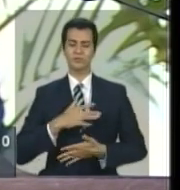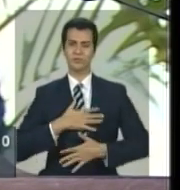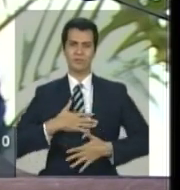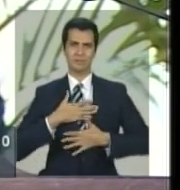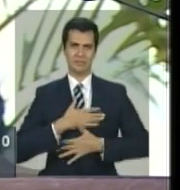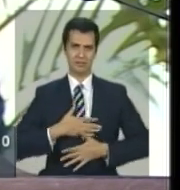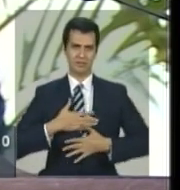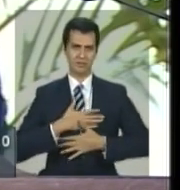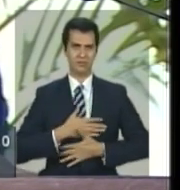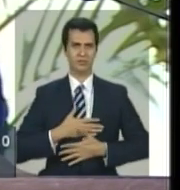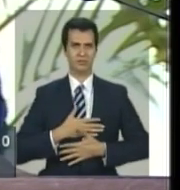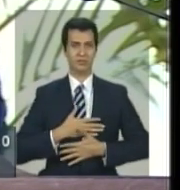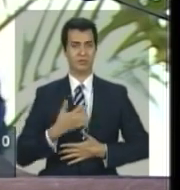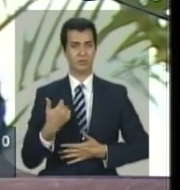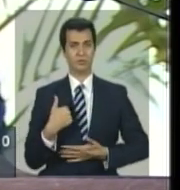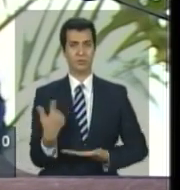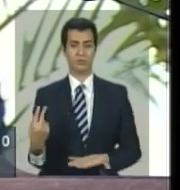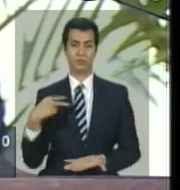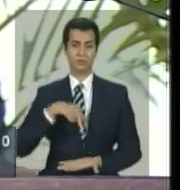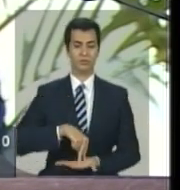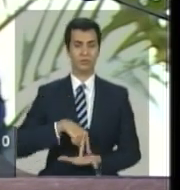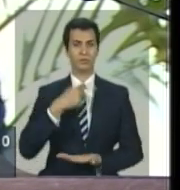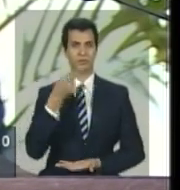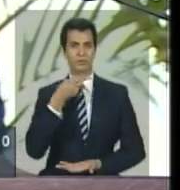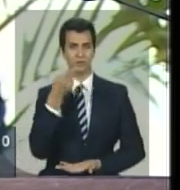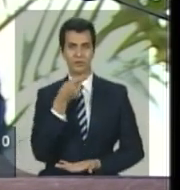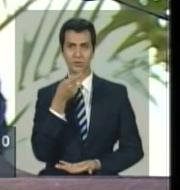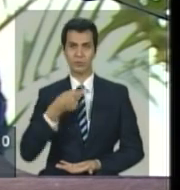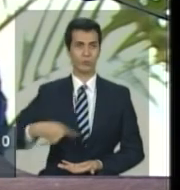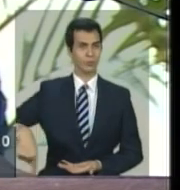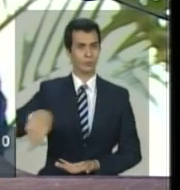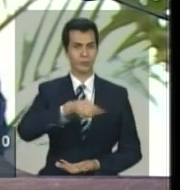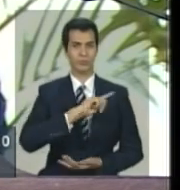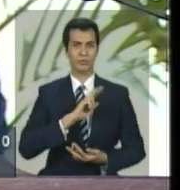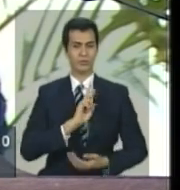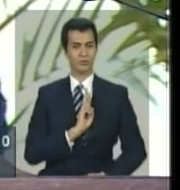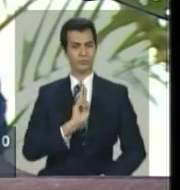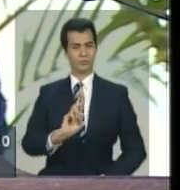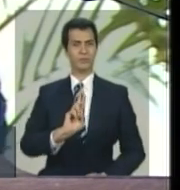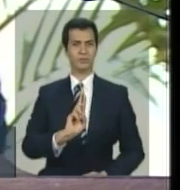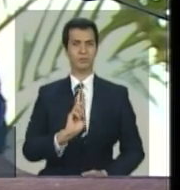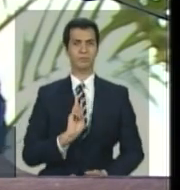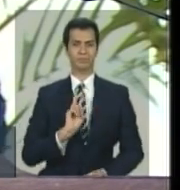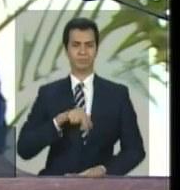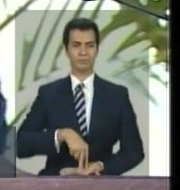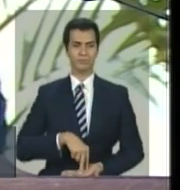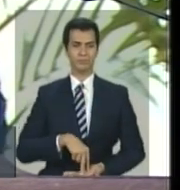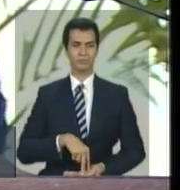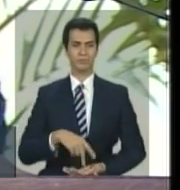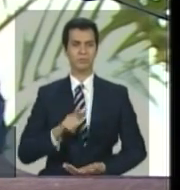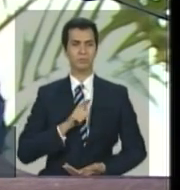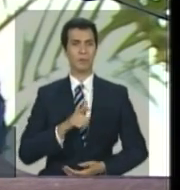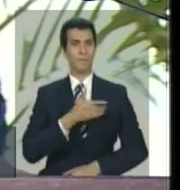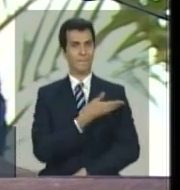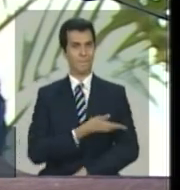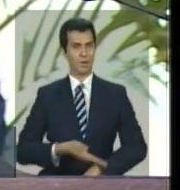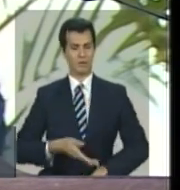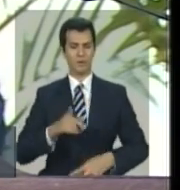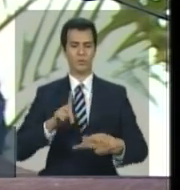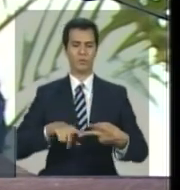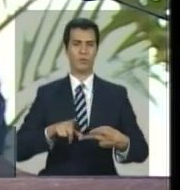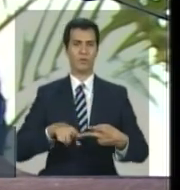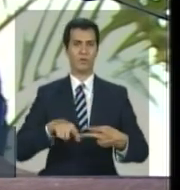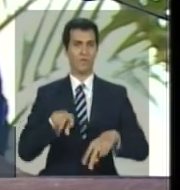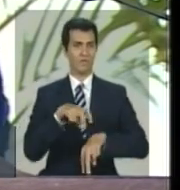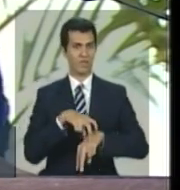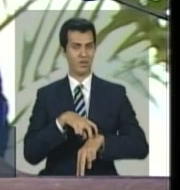honrado como porta-voz dos homens e mulheres para os quais o branco, o verde oliva e